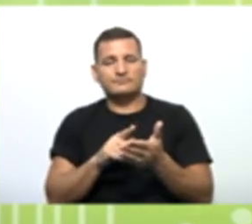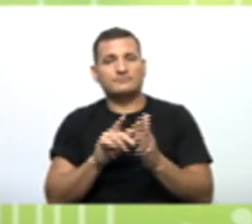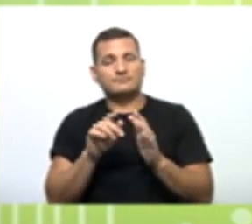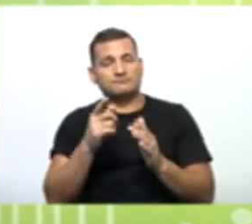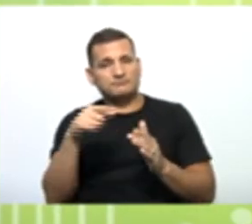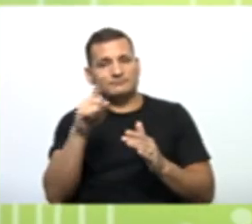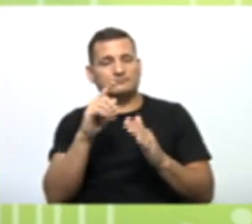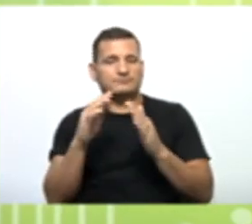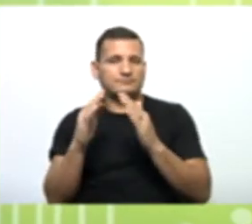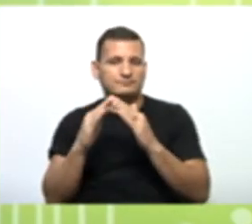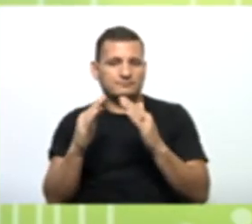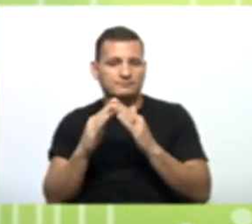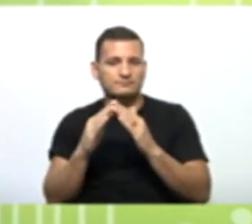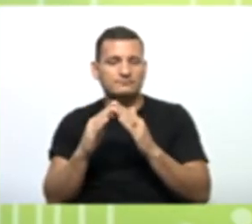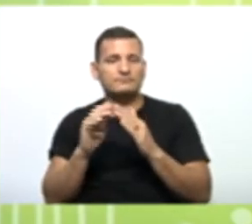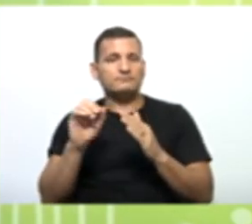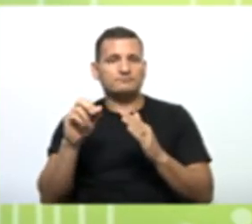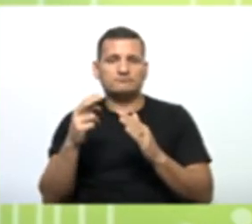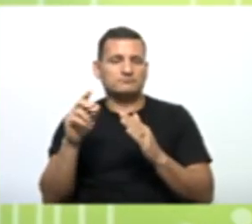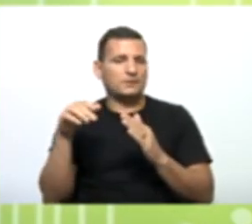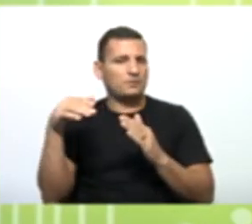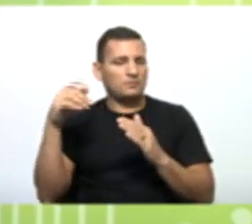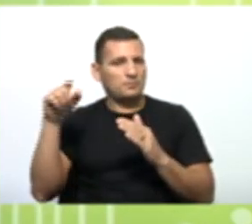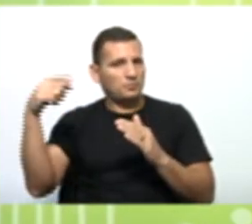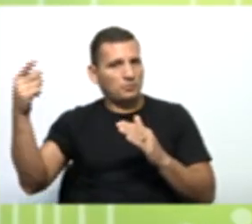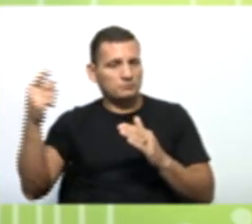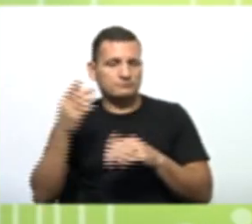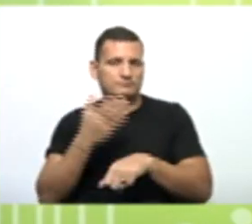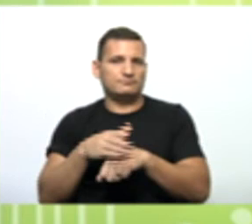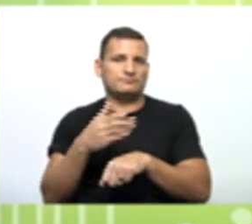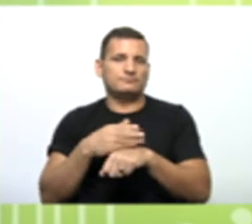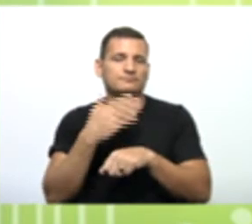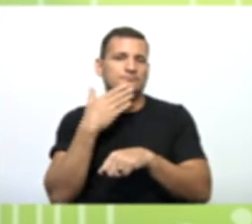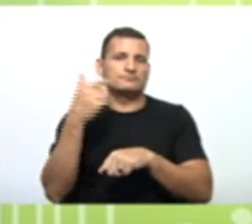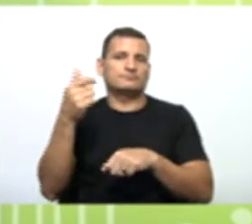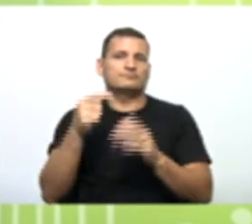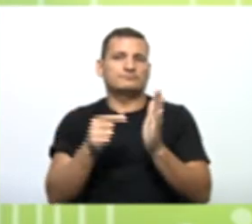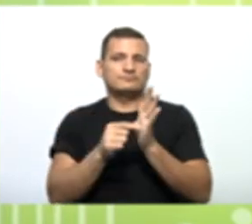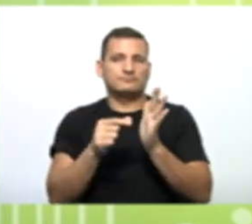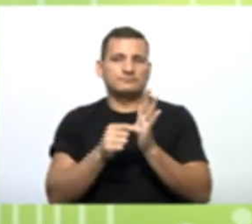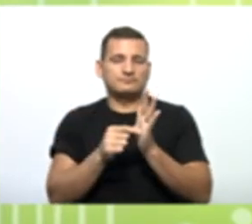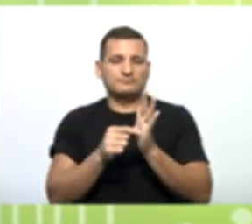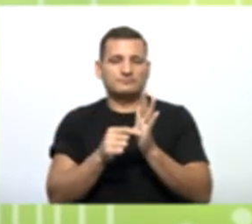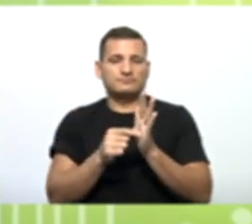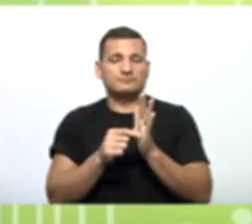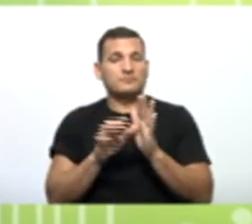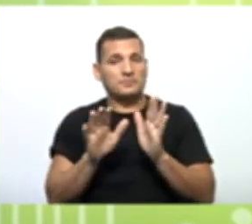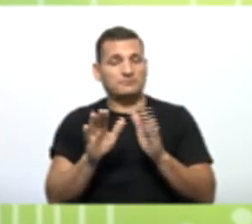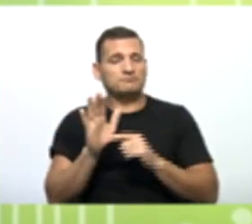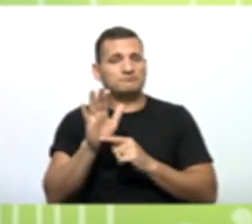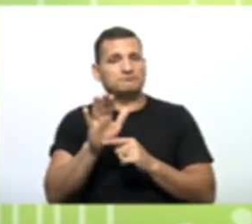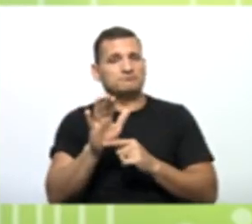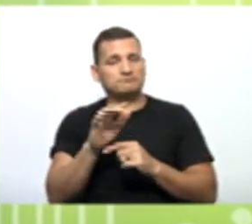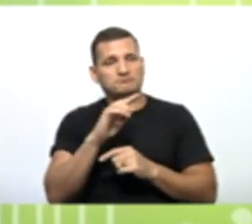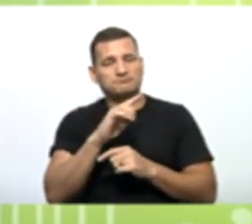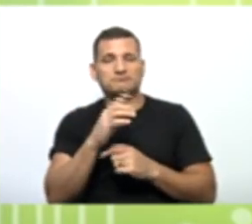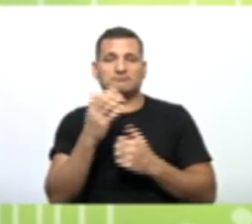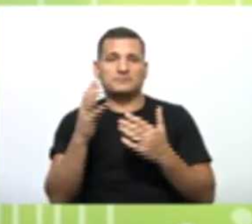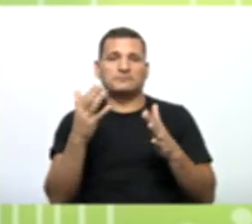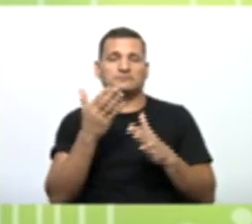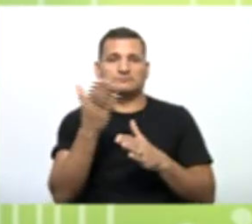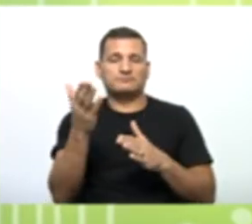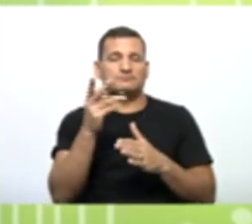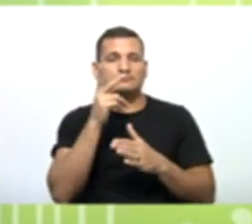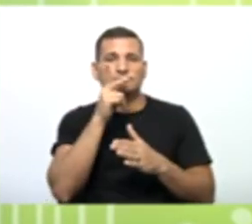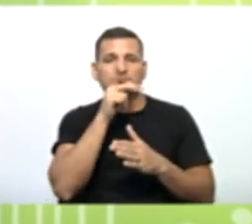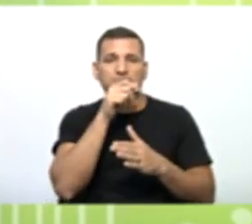casa ou posteriormente vão treinar melhor essa ferramenta, mas assim, de antemão já parabéns você, né, daí do campus